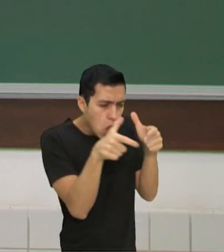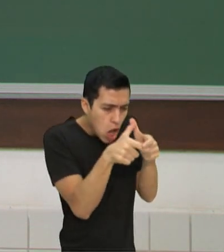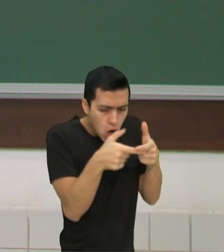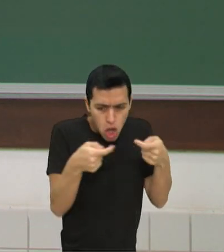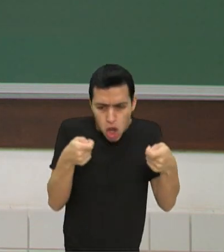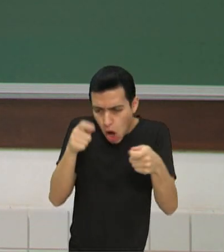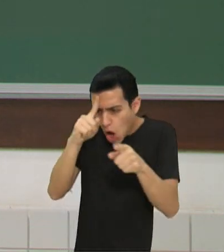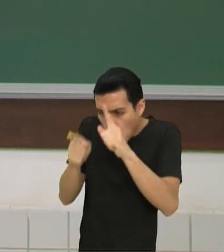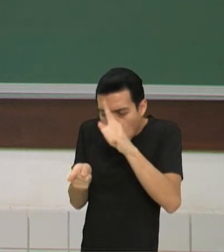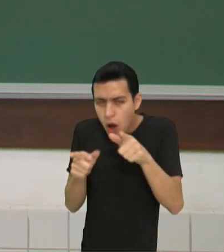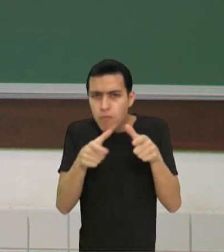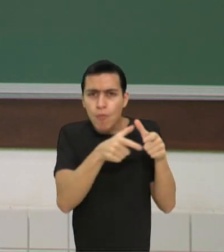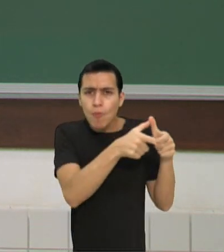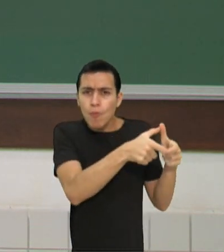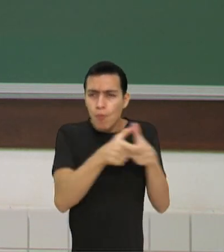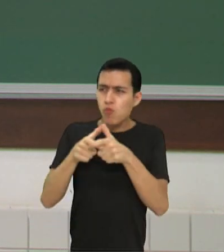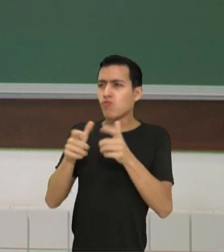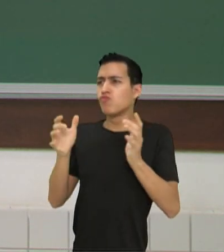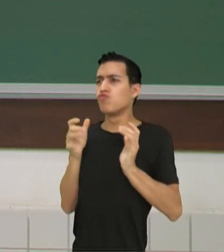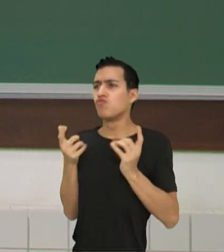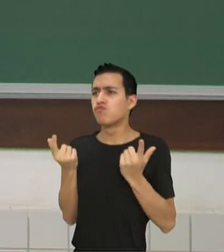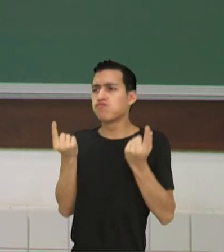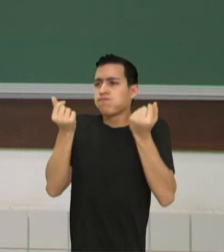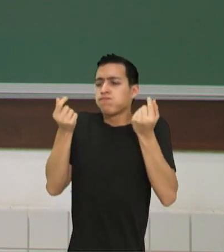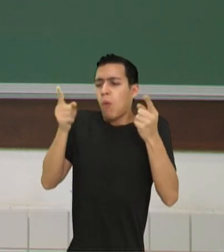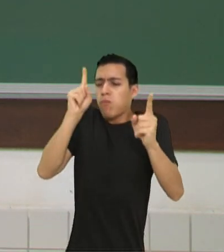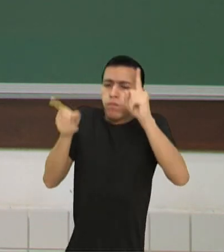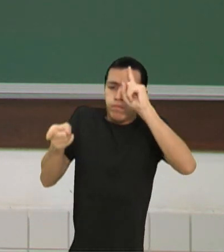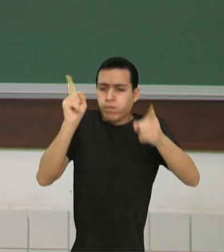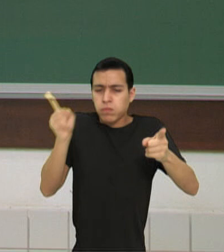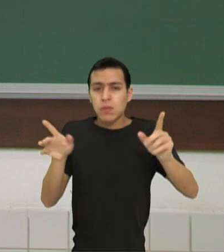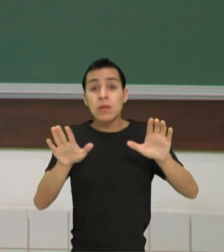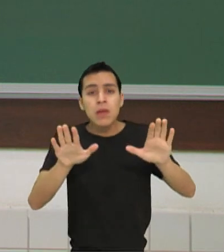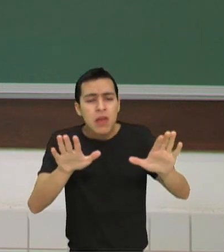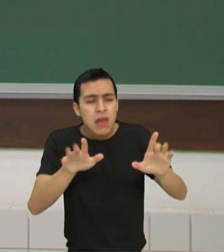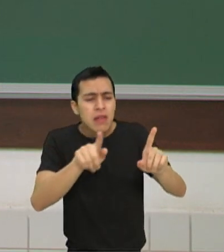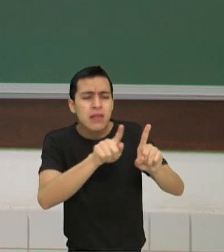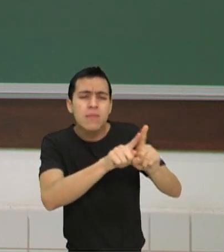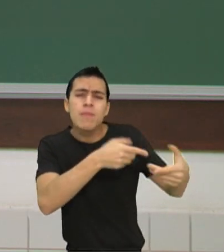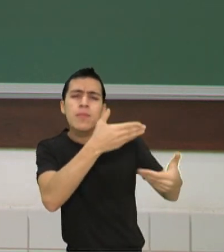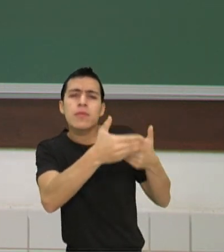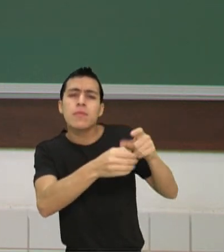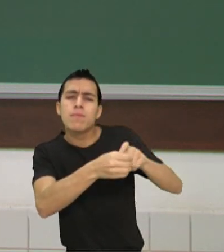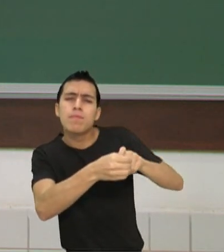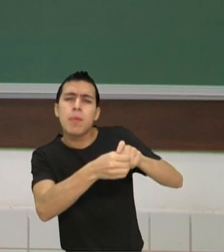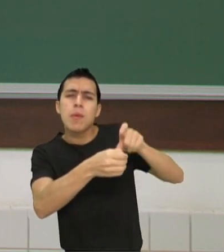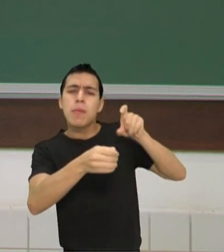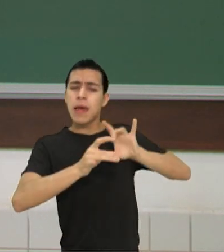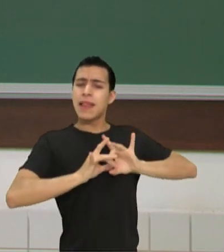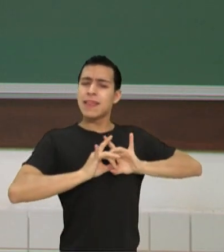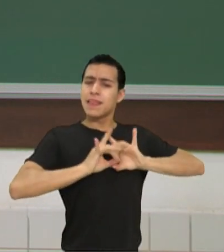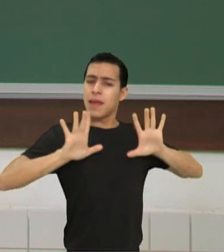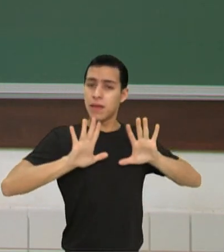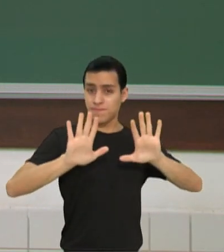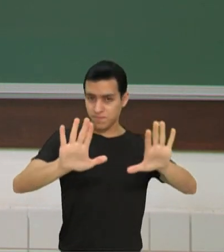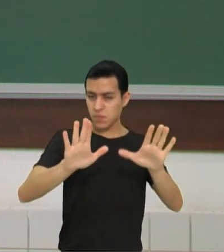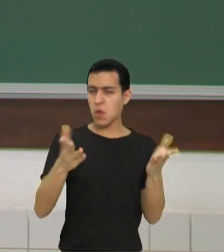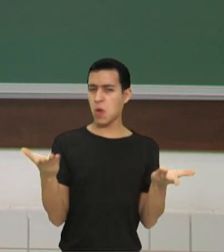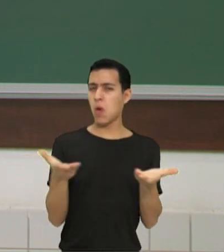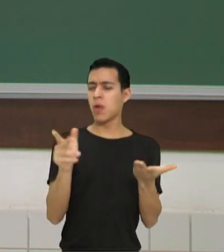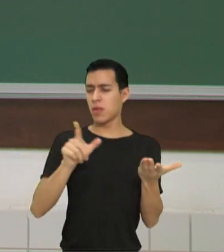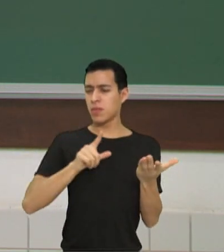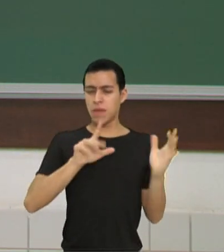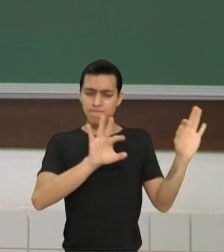mandava, essa minoria enriquecida, e aí você tem os processos de independência. Eu vou pegar para a aula de hoje um caso,